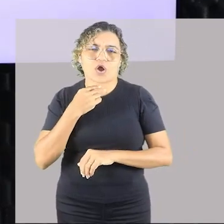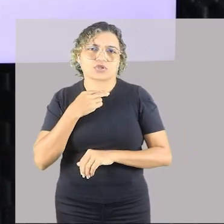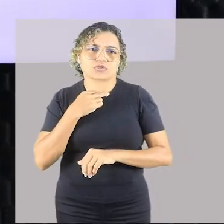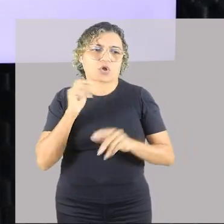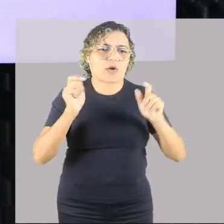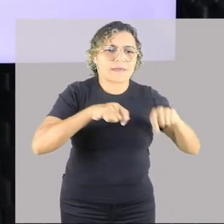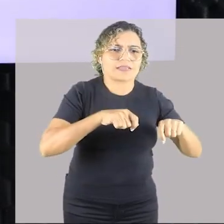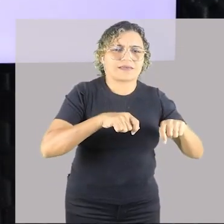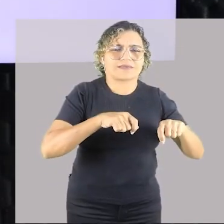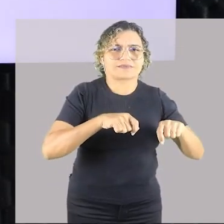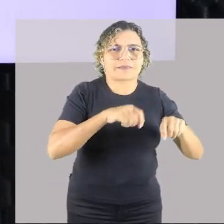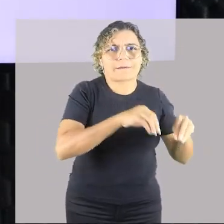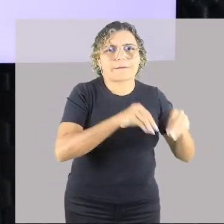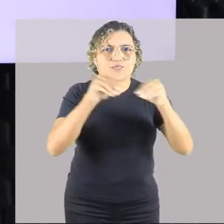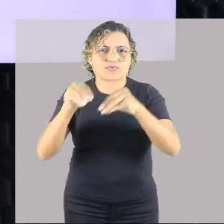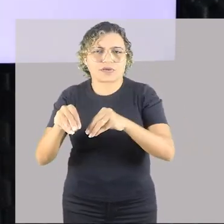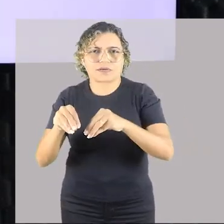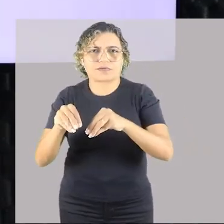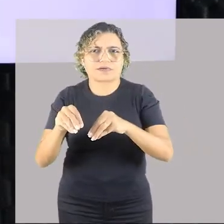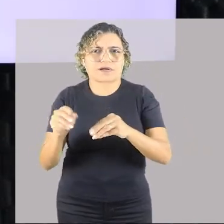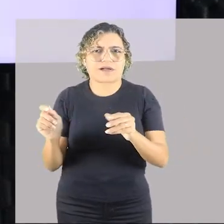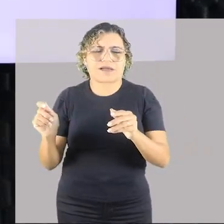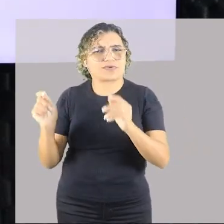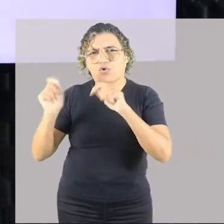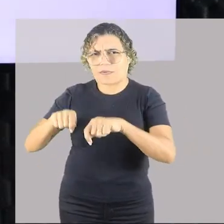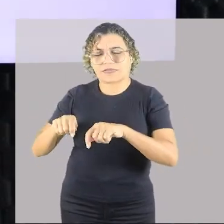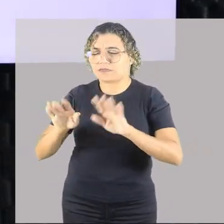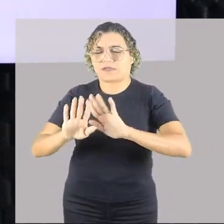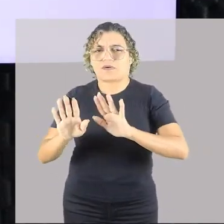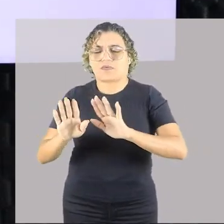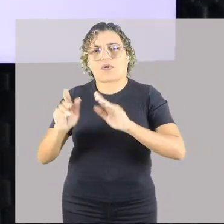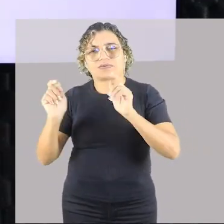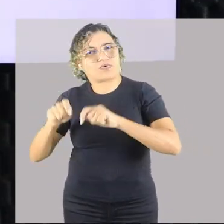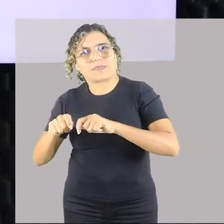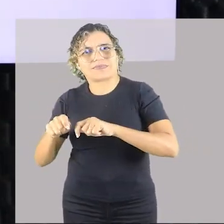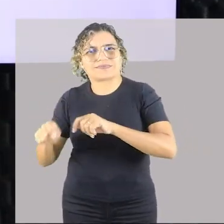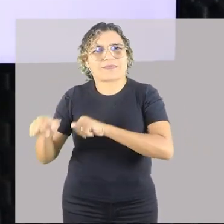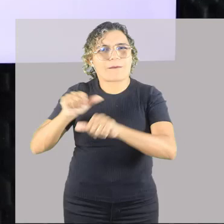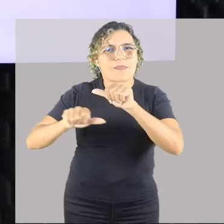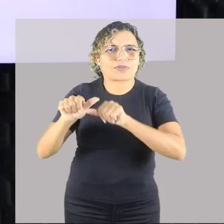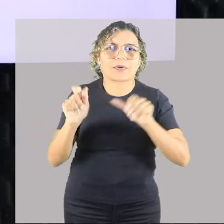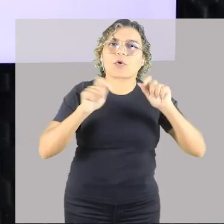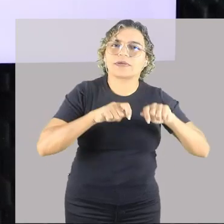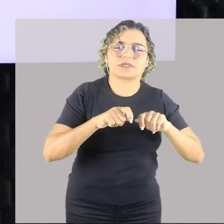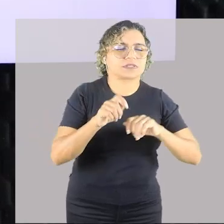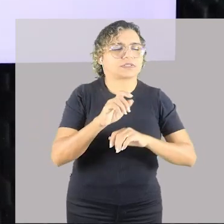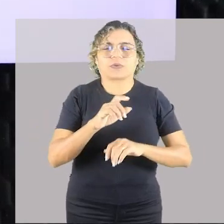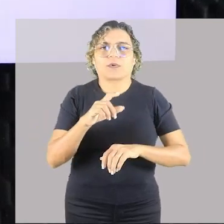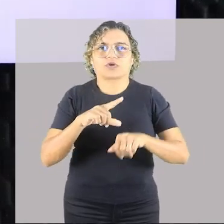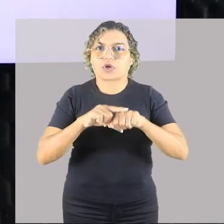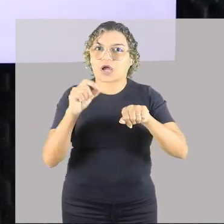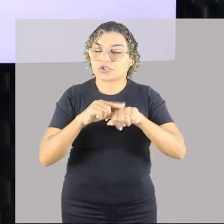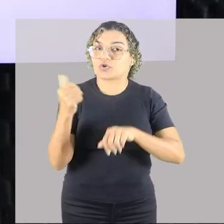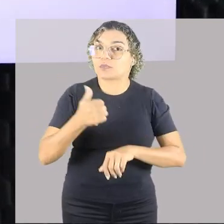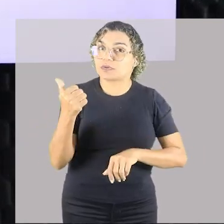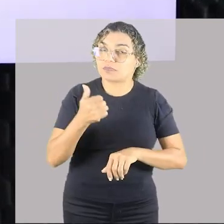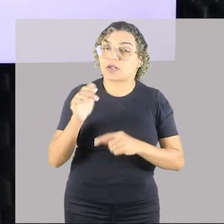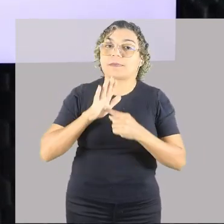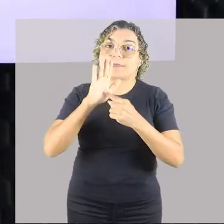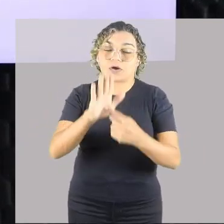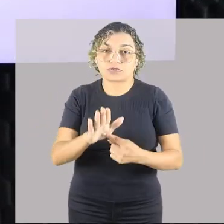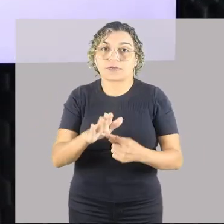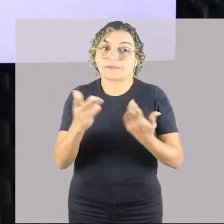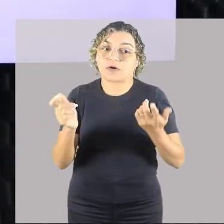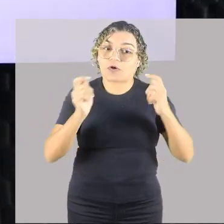mão dela, você não pode ser transmitida por mero acordo entre as partes. Está lá no artigo 11º. Uma vez fixada em